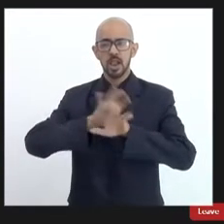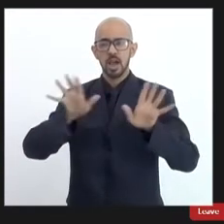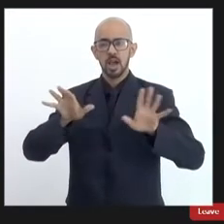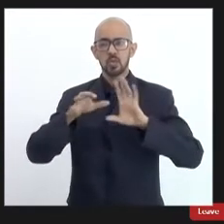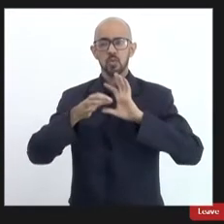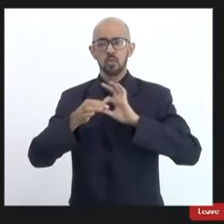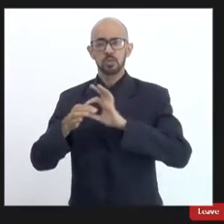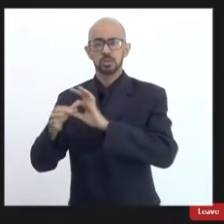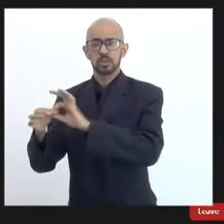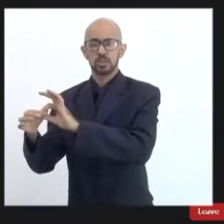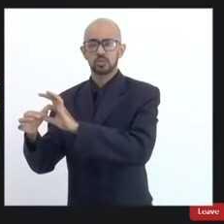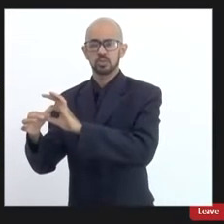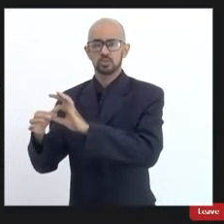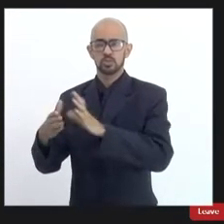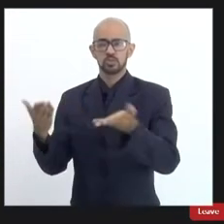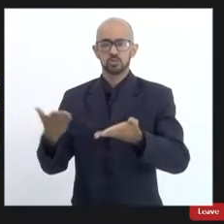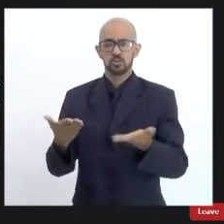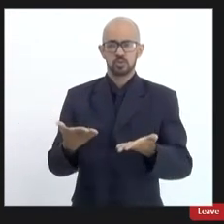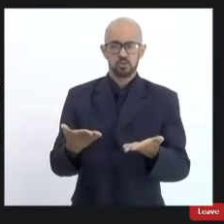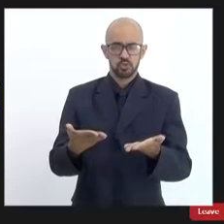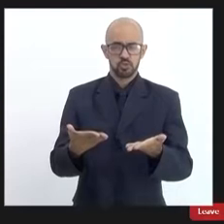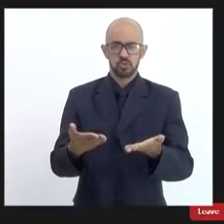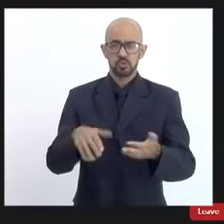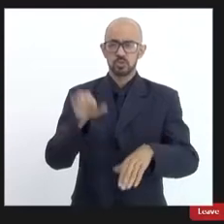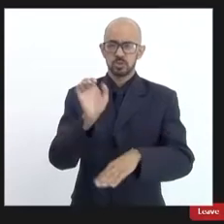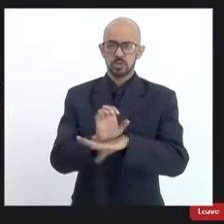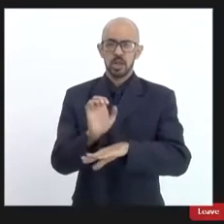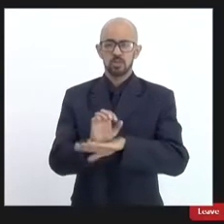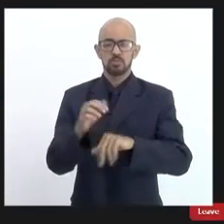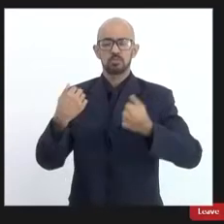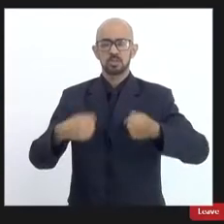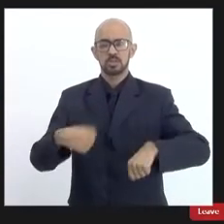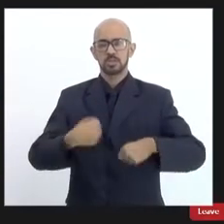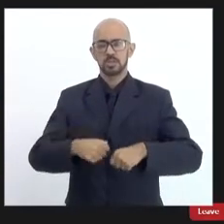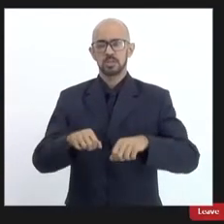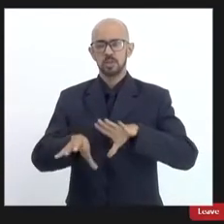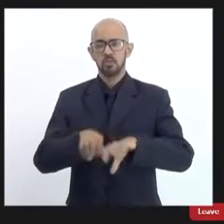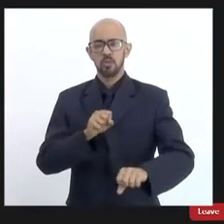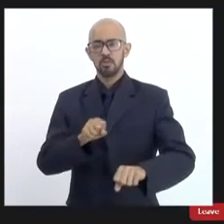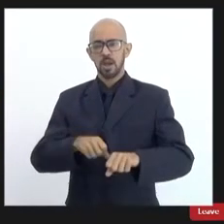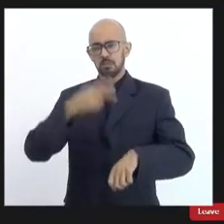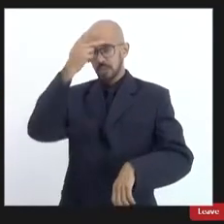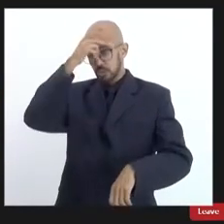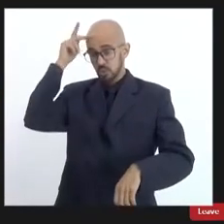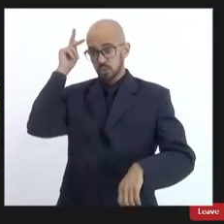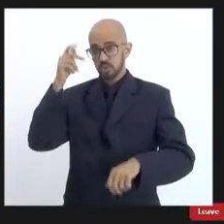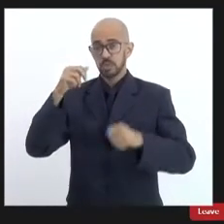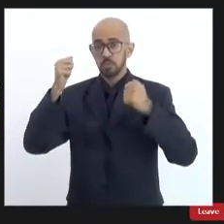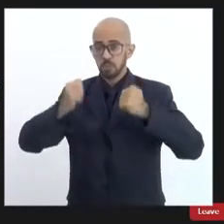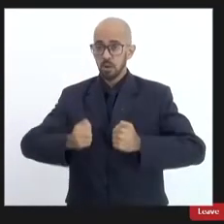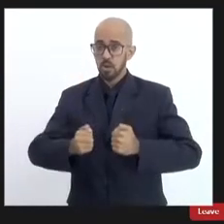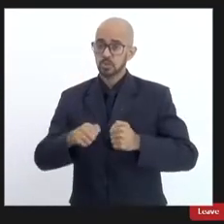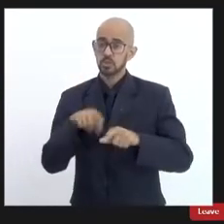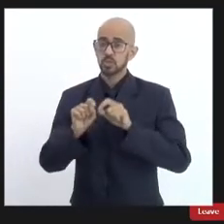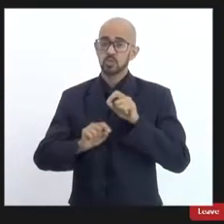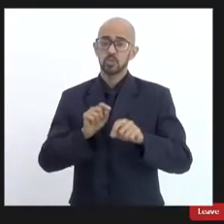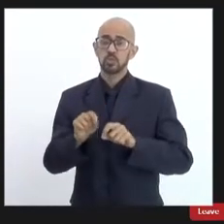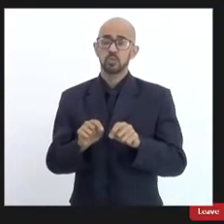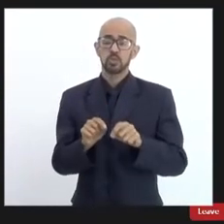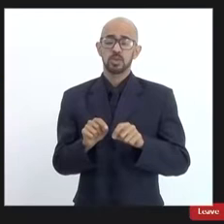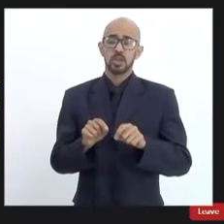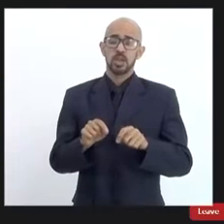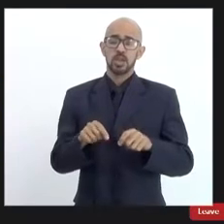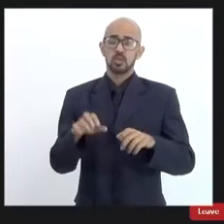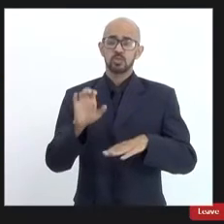ideologia. Não é isso. O Estado precisa formar pessoas que possam, no âmbito dos seus espaços públicos